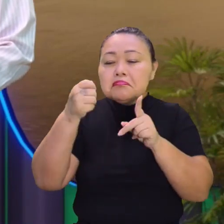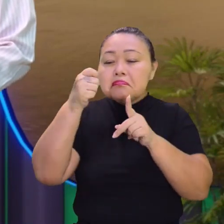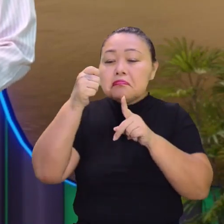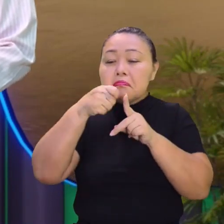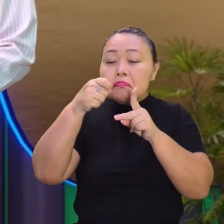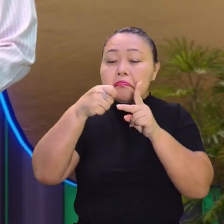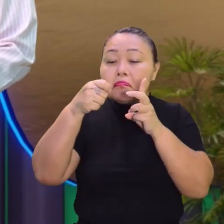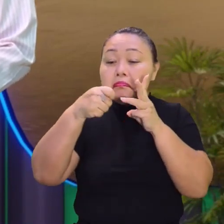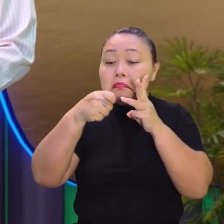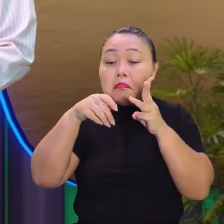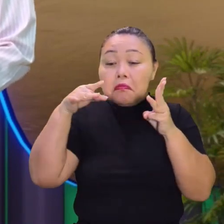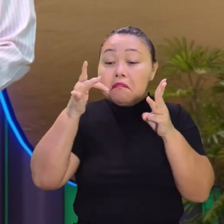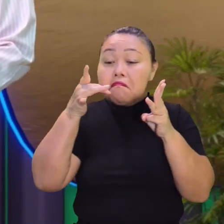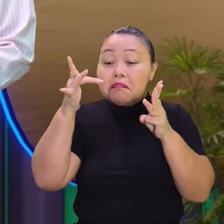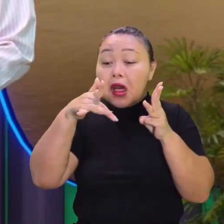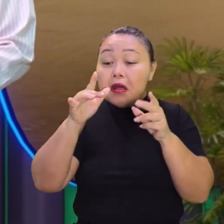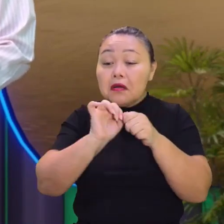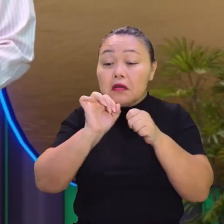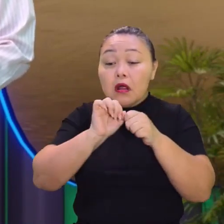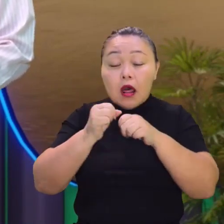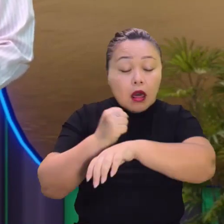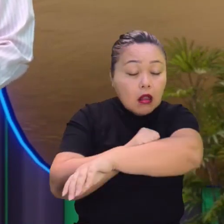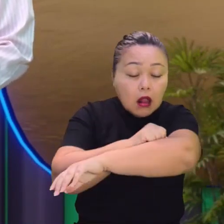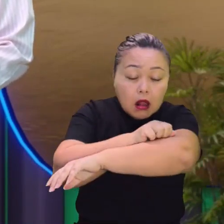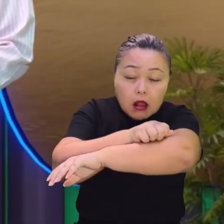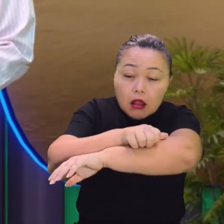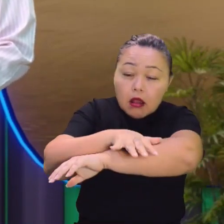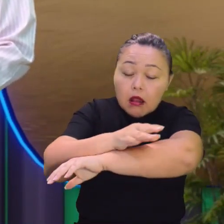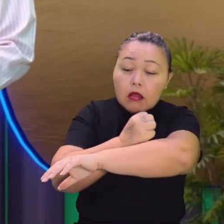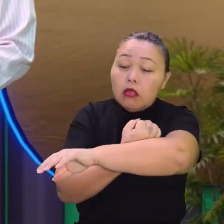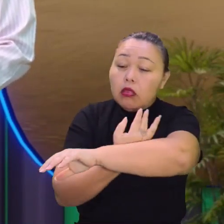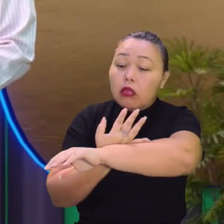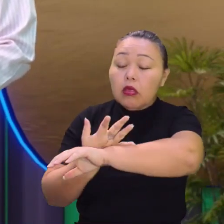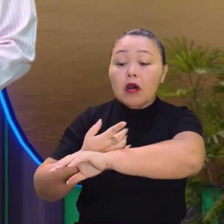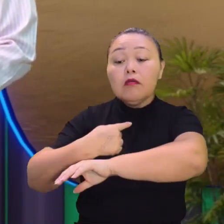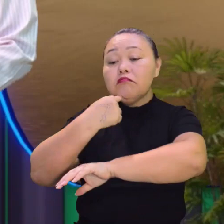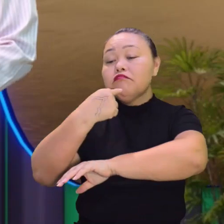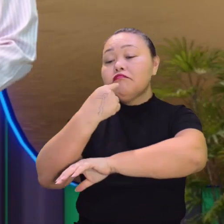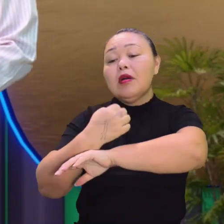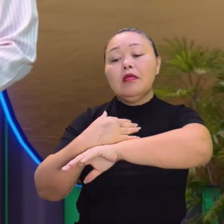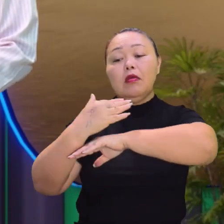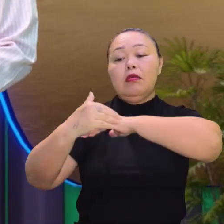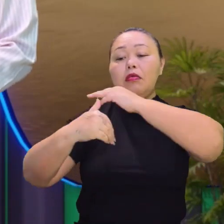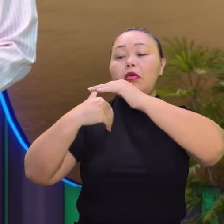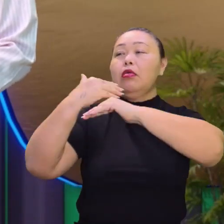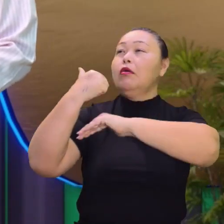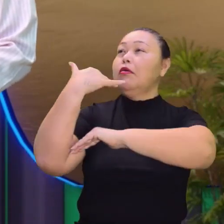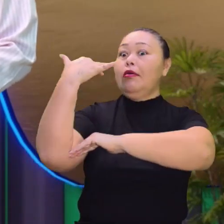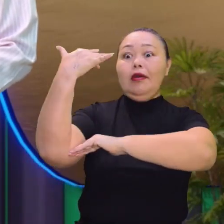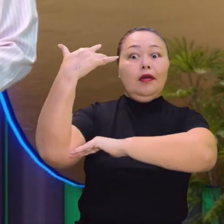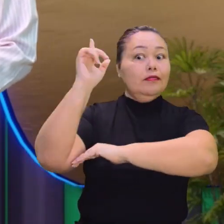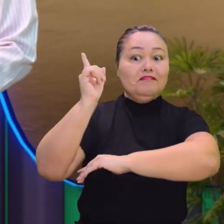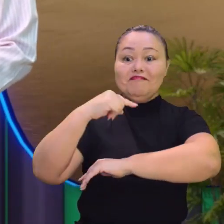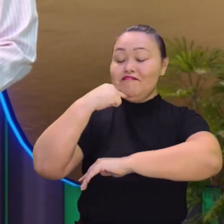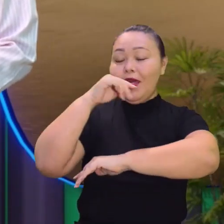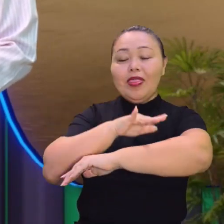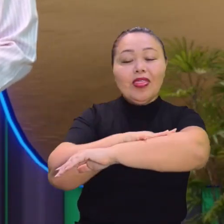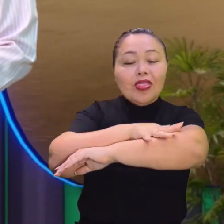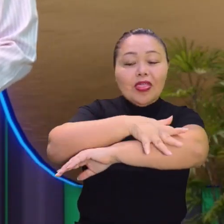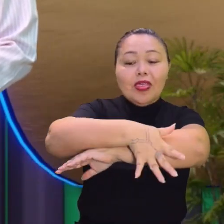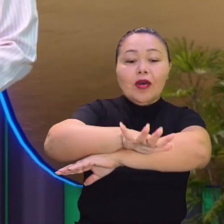3 meses, e aquela vegetação rasteira não tem tempo para se desenvolver. Então,